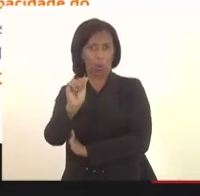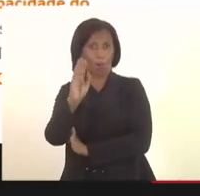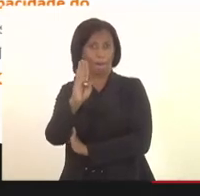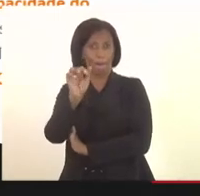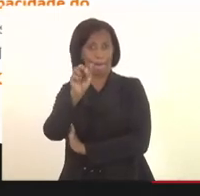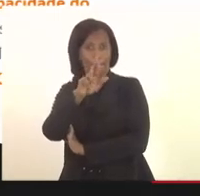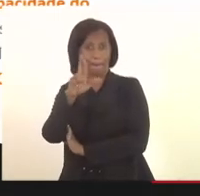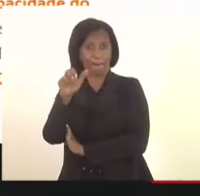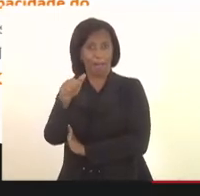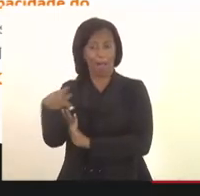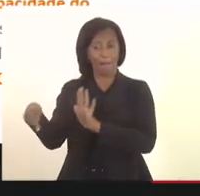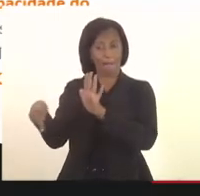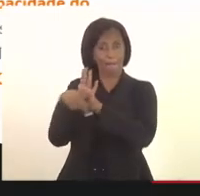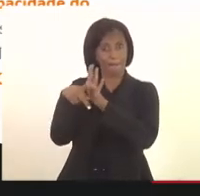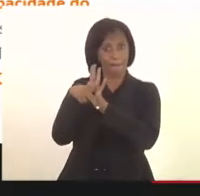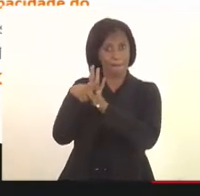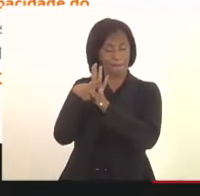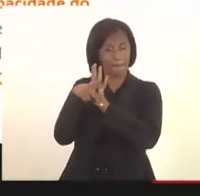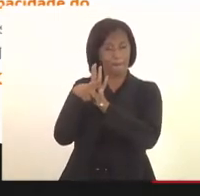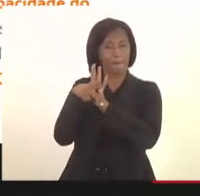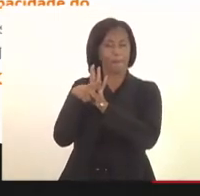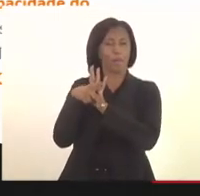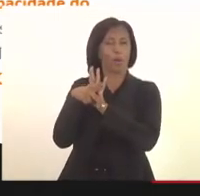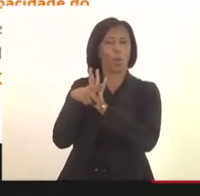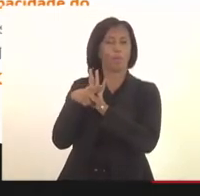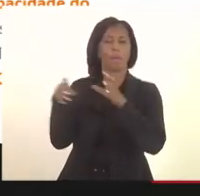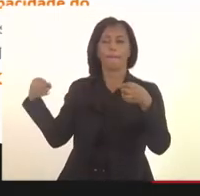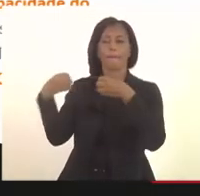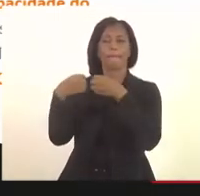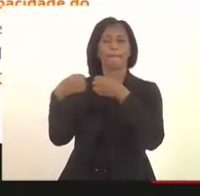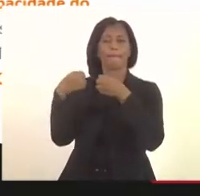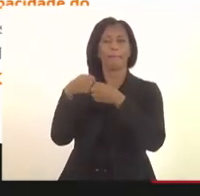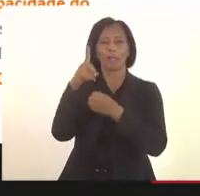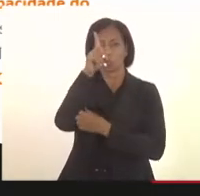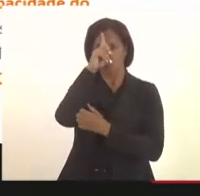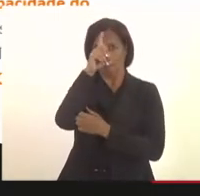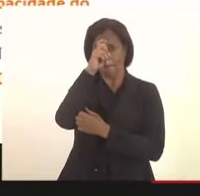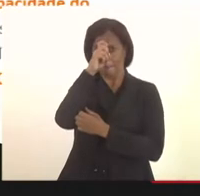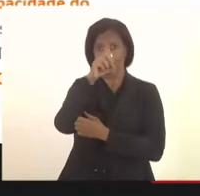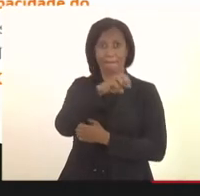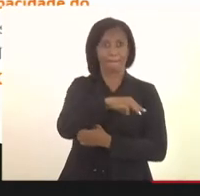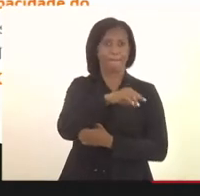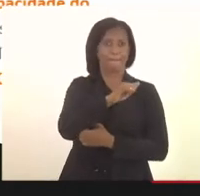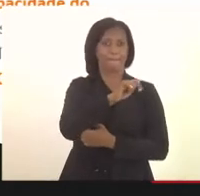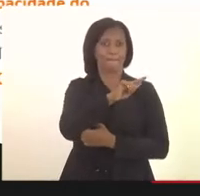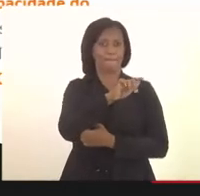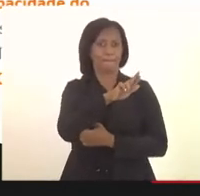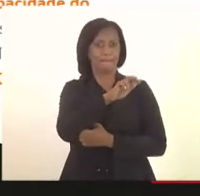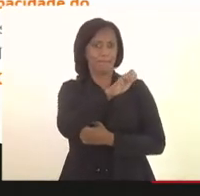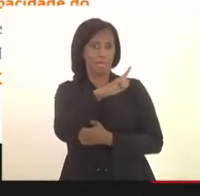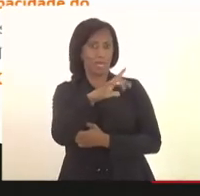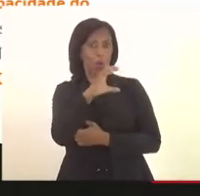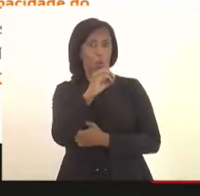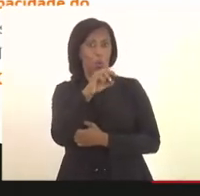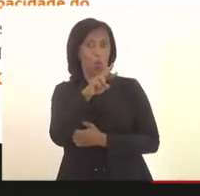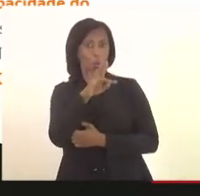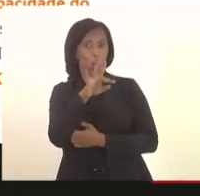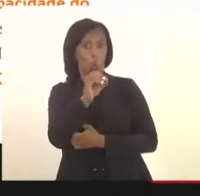do Rio de Janeiro, próximo ao Hospital Miguel Couto, que foi destinado ao atendimento exclusivo de